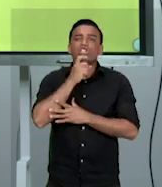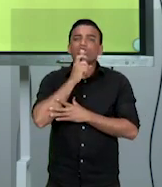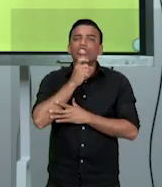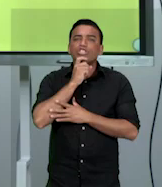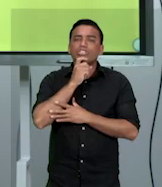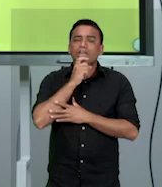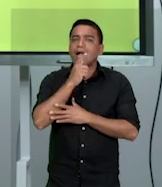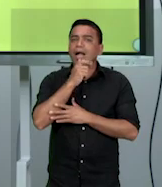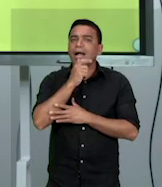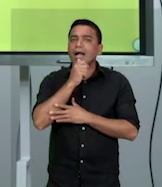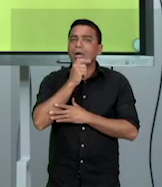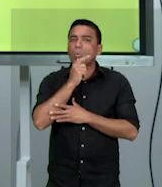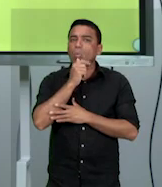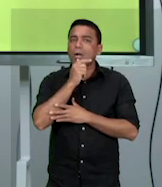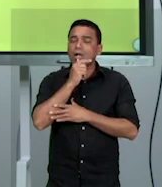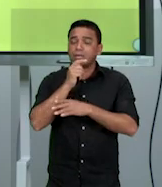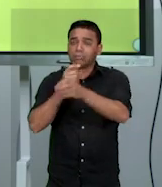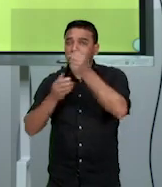congelada aumenta